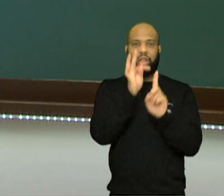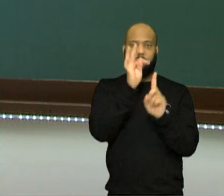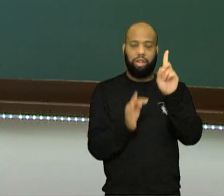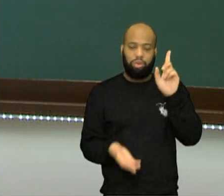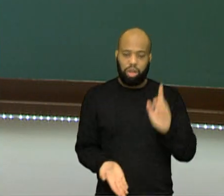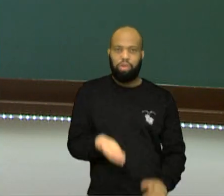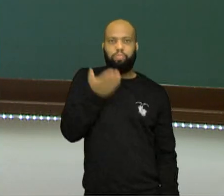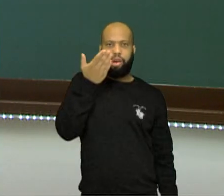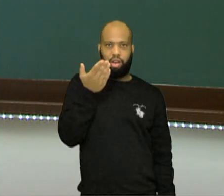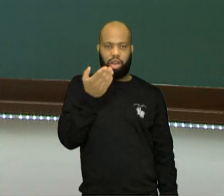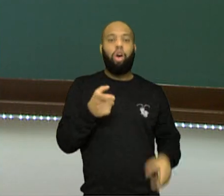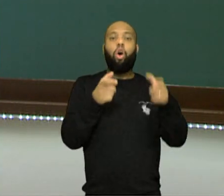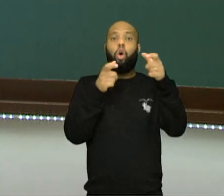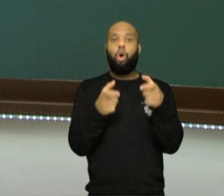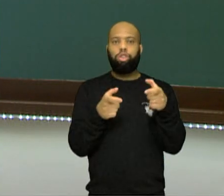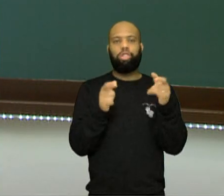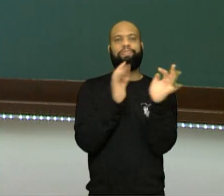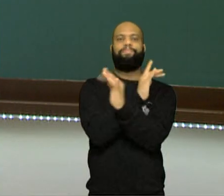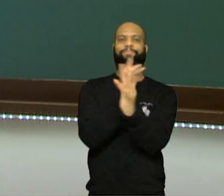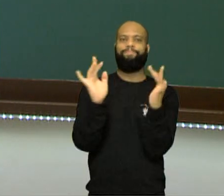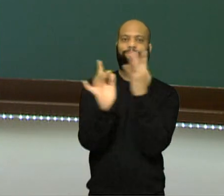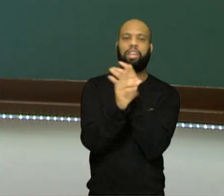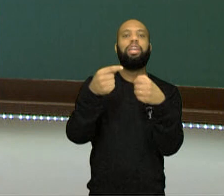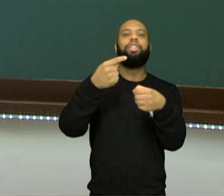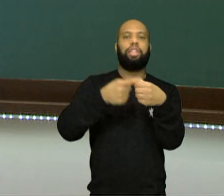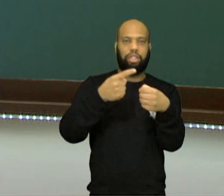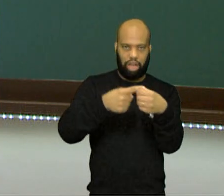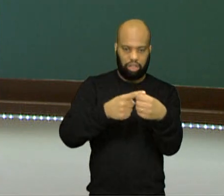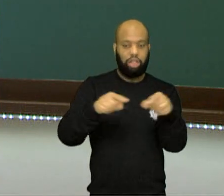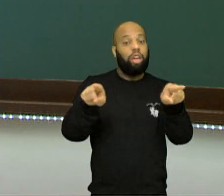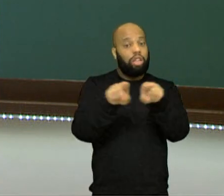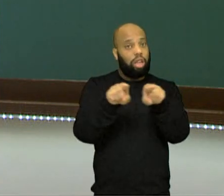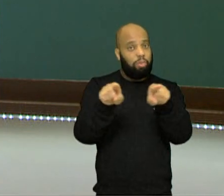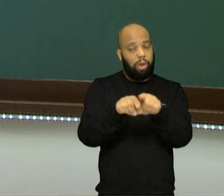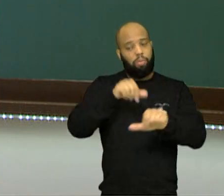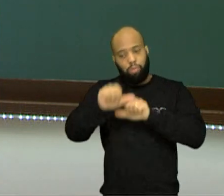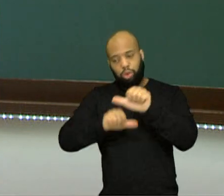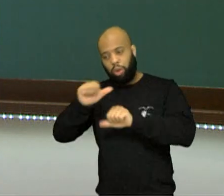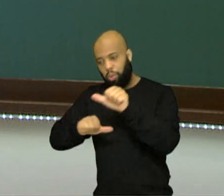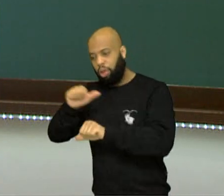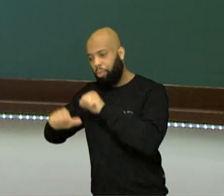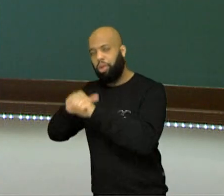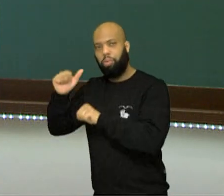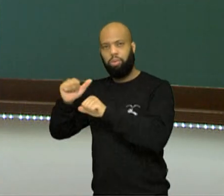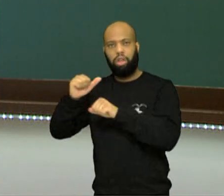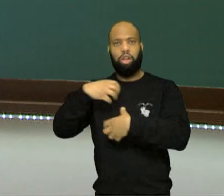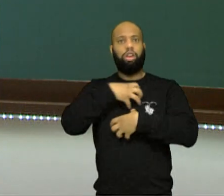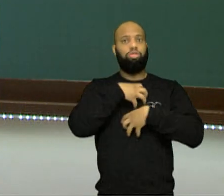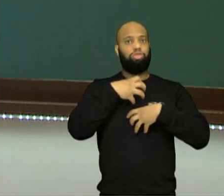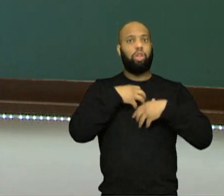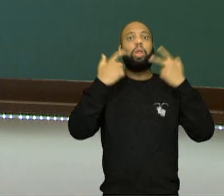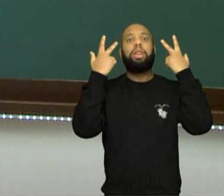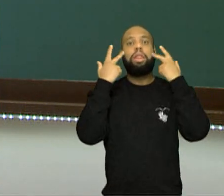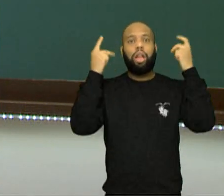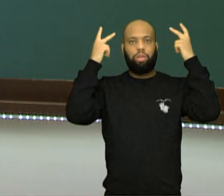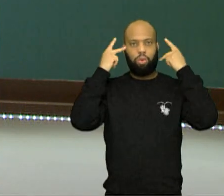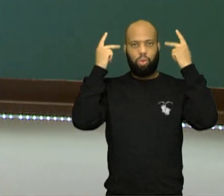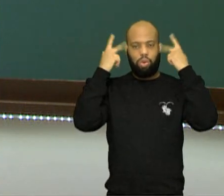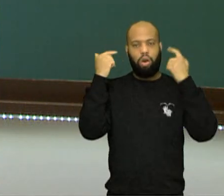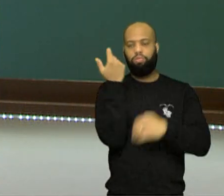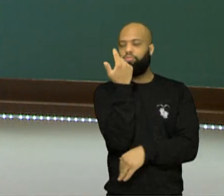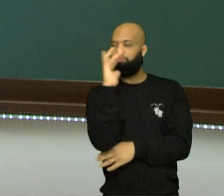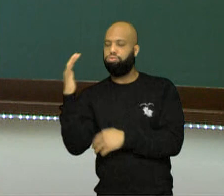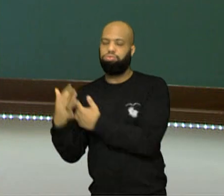espaços urbanos, as temperaturas, mas que modificam as condições ambientais naturais, ou que podem